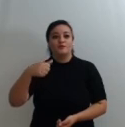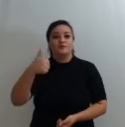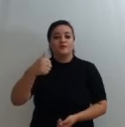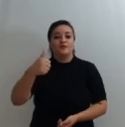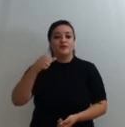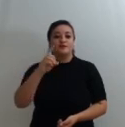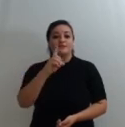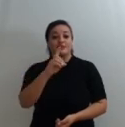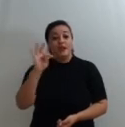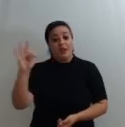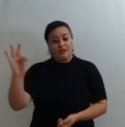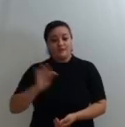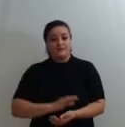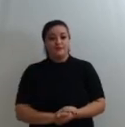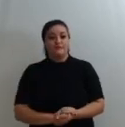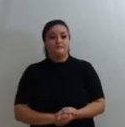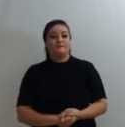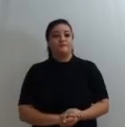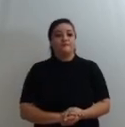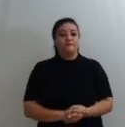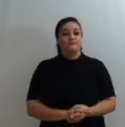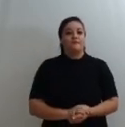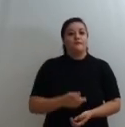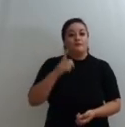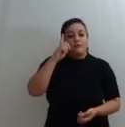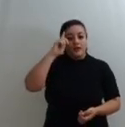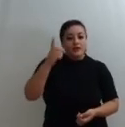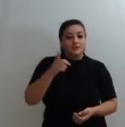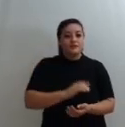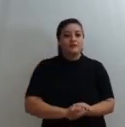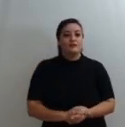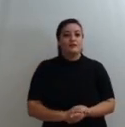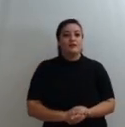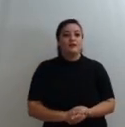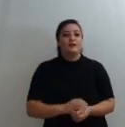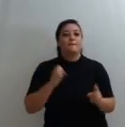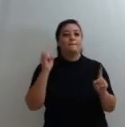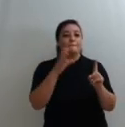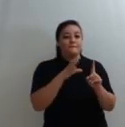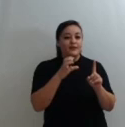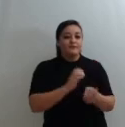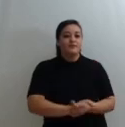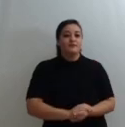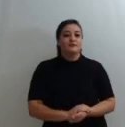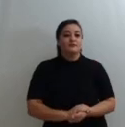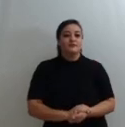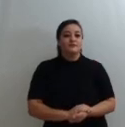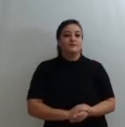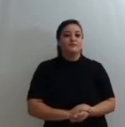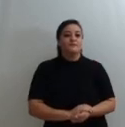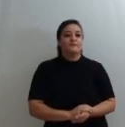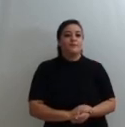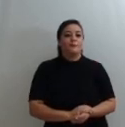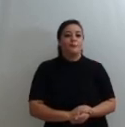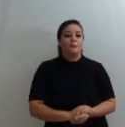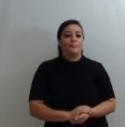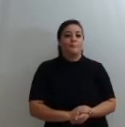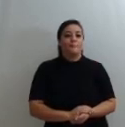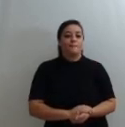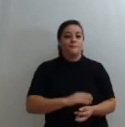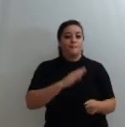1.881.115. Esse, a proposta é para afetação. Ótimo. É o do